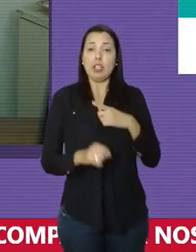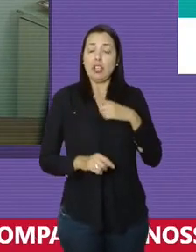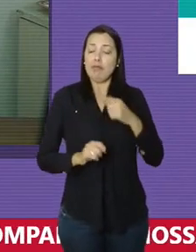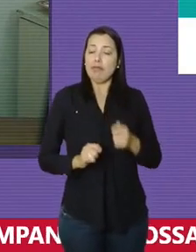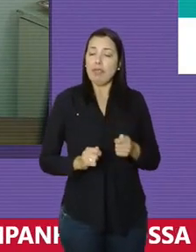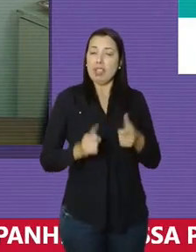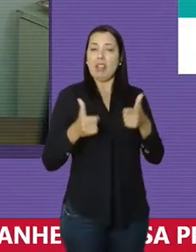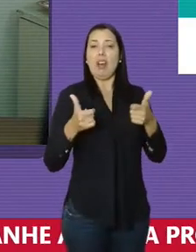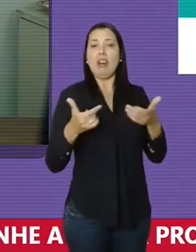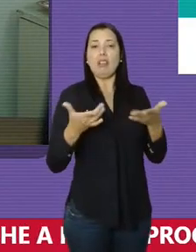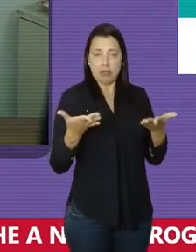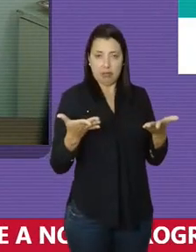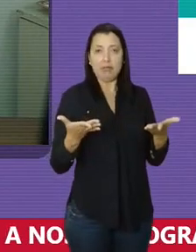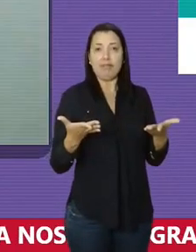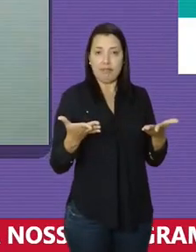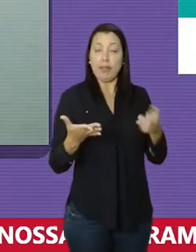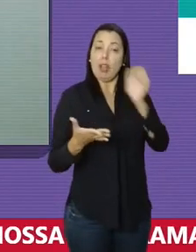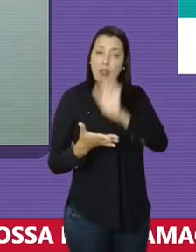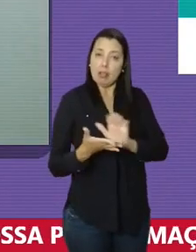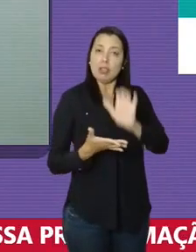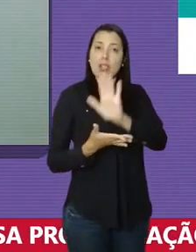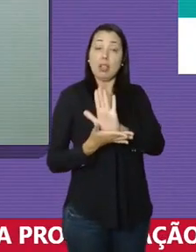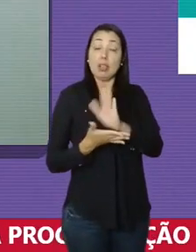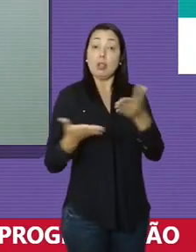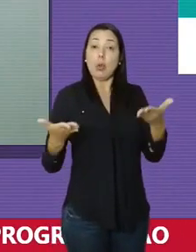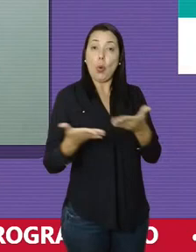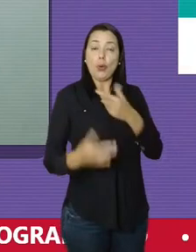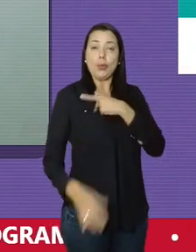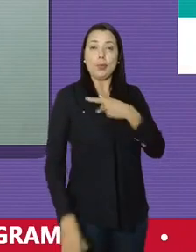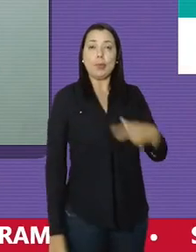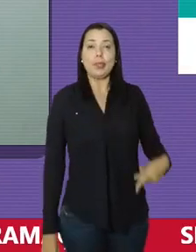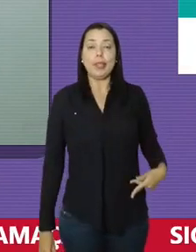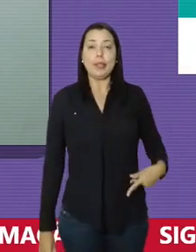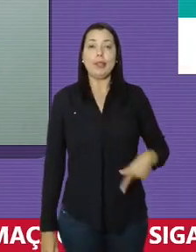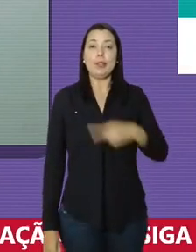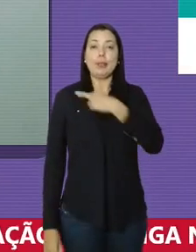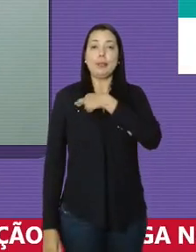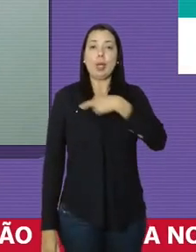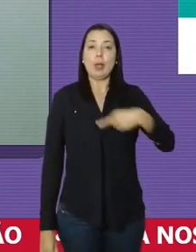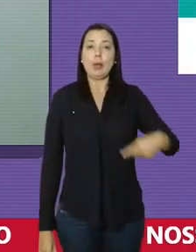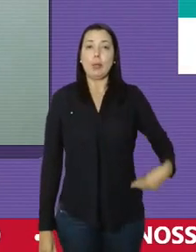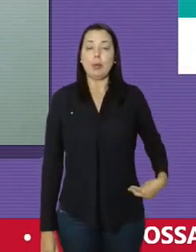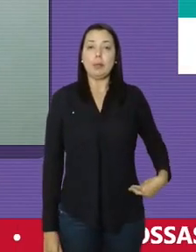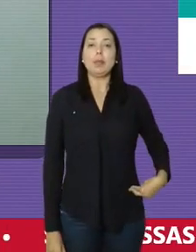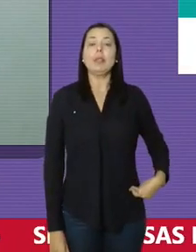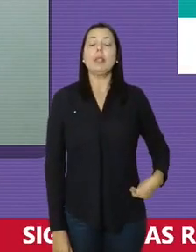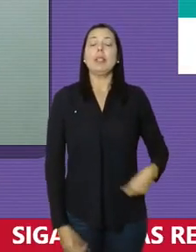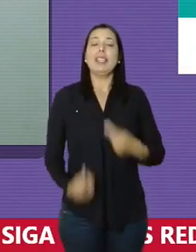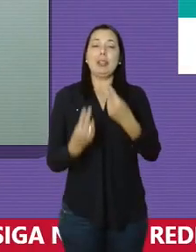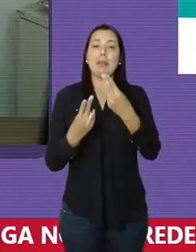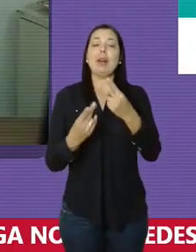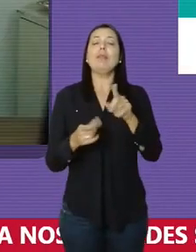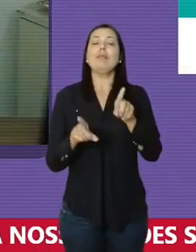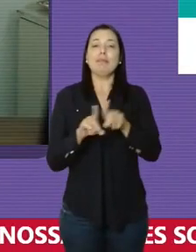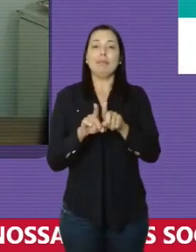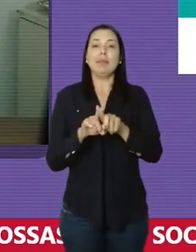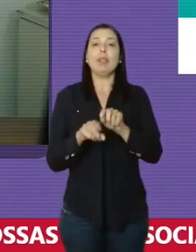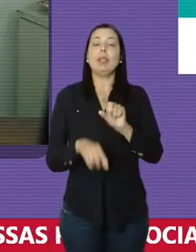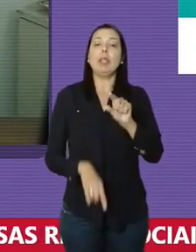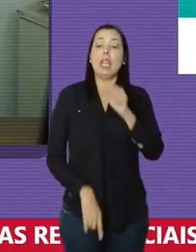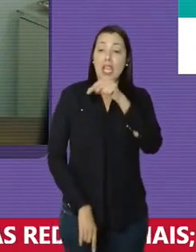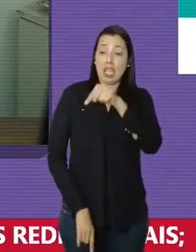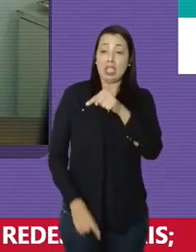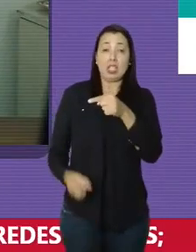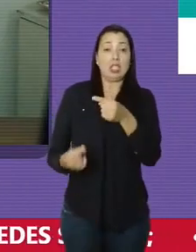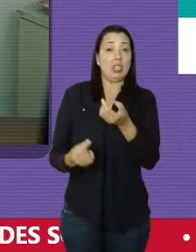vantagens pecuniárias do Estado, hoje é o presidente da República que faz exatamente a mesma coisa. Contra esse